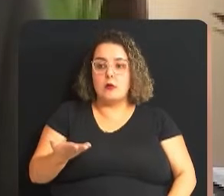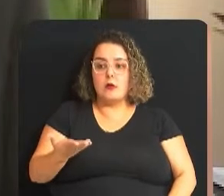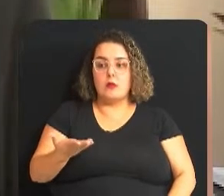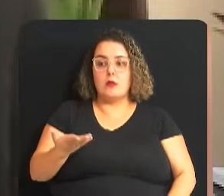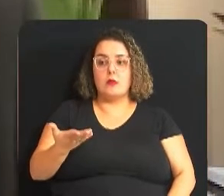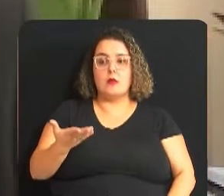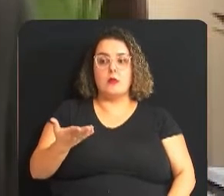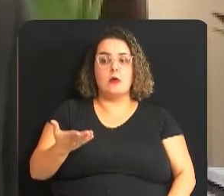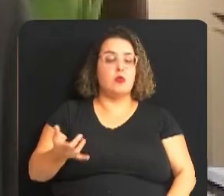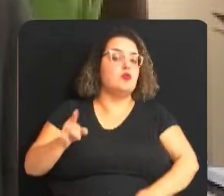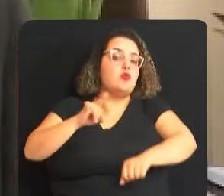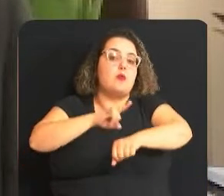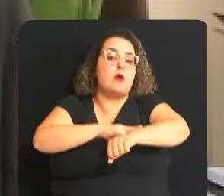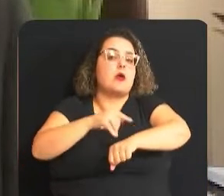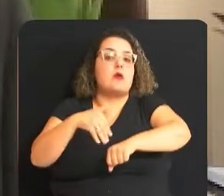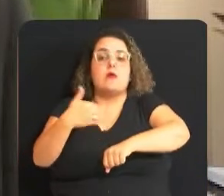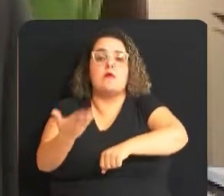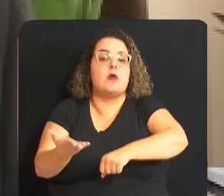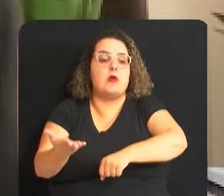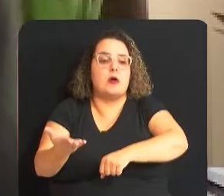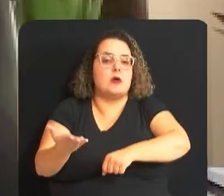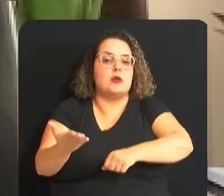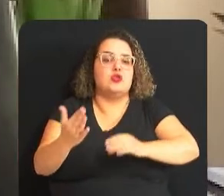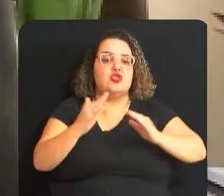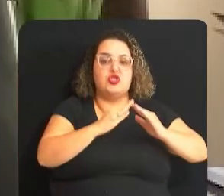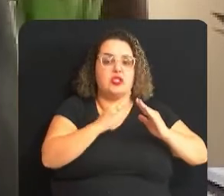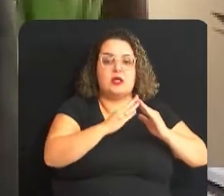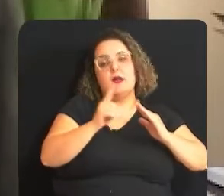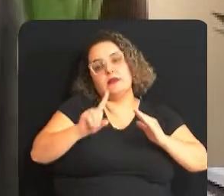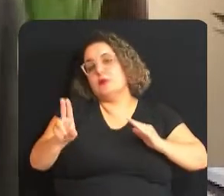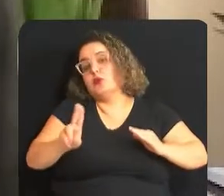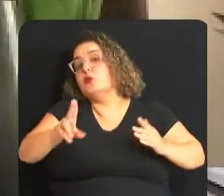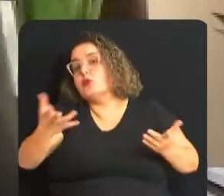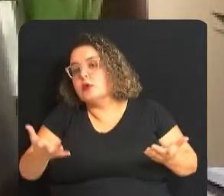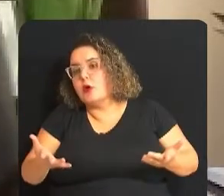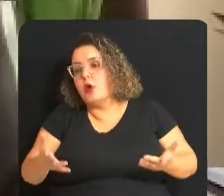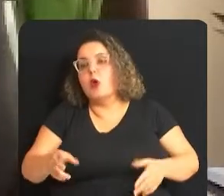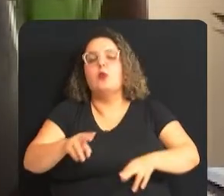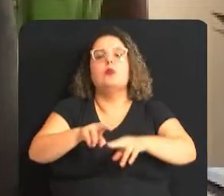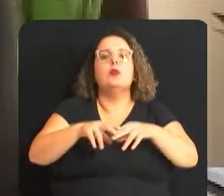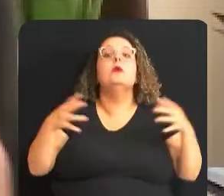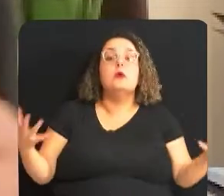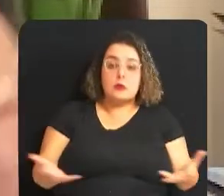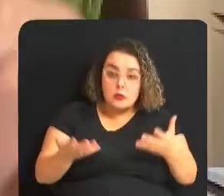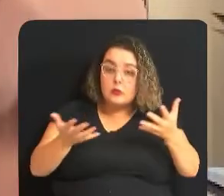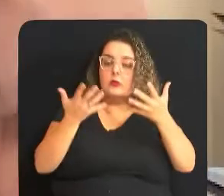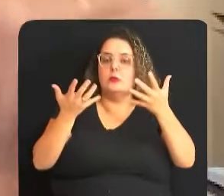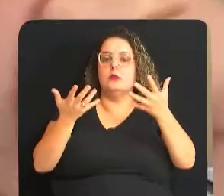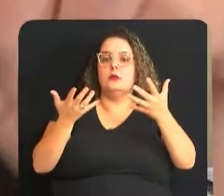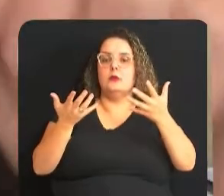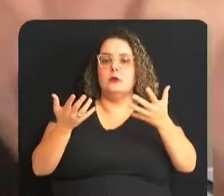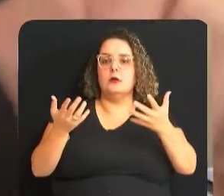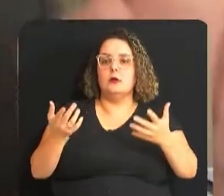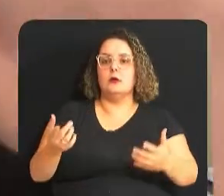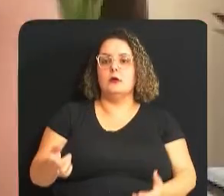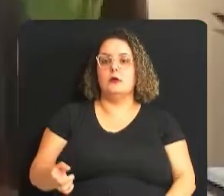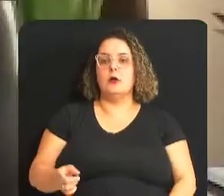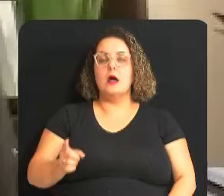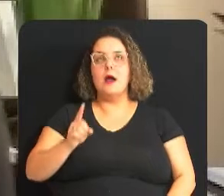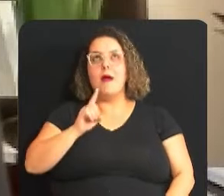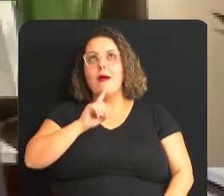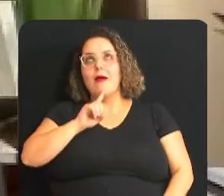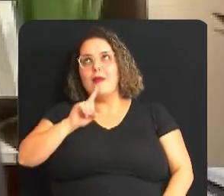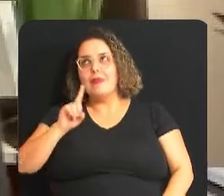no banheiro fora de casa. Por isso que eu ensino às pessoas, você tem que não deseducar o